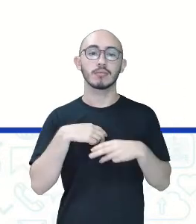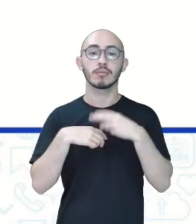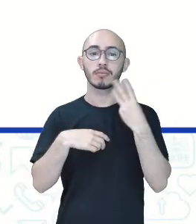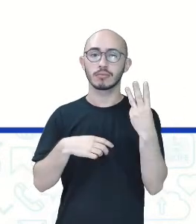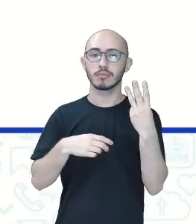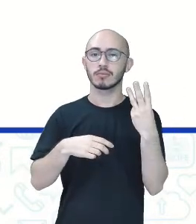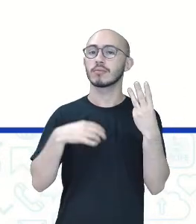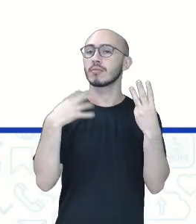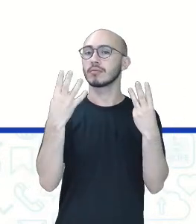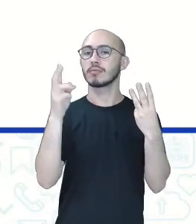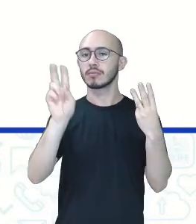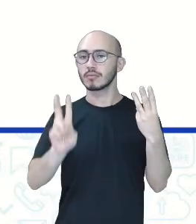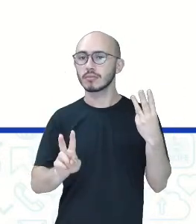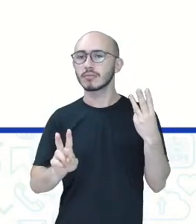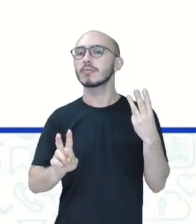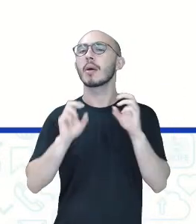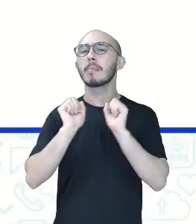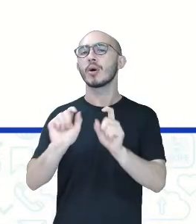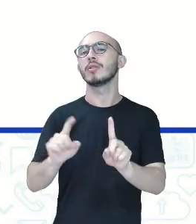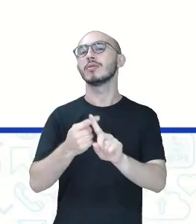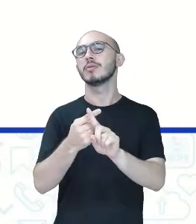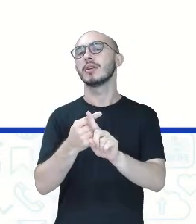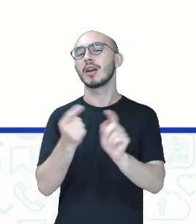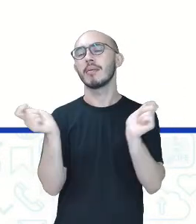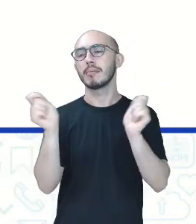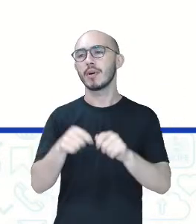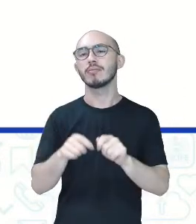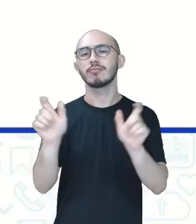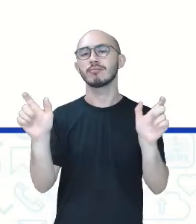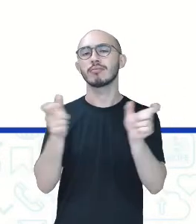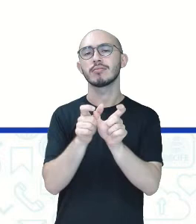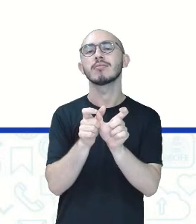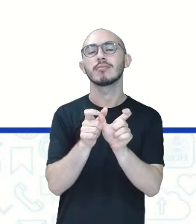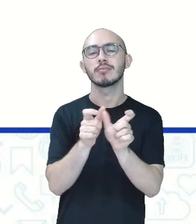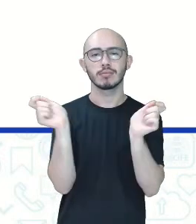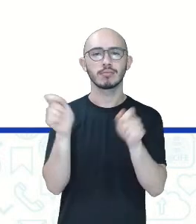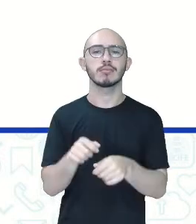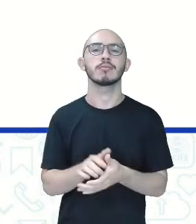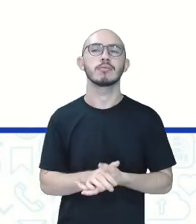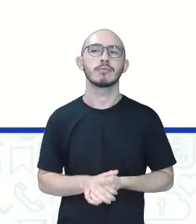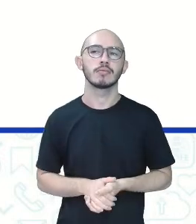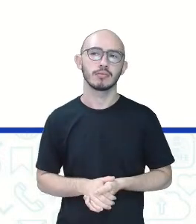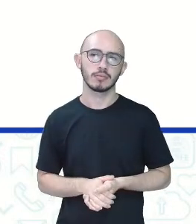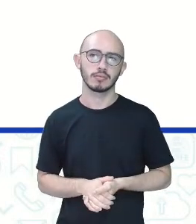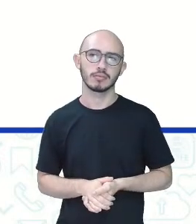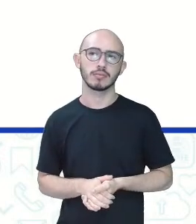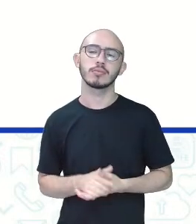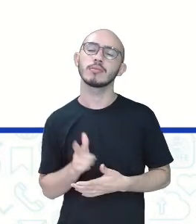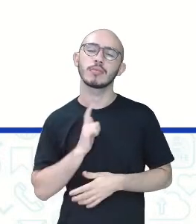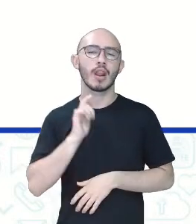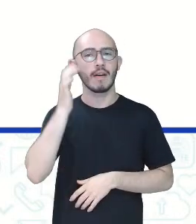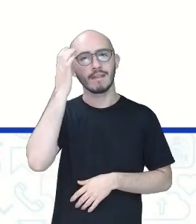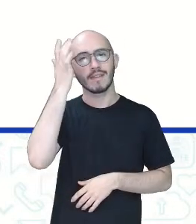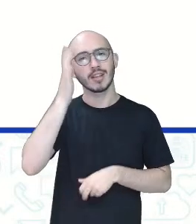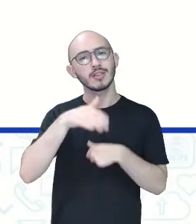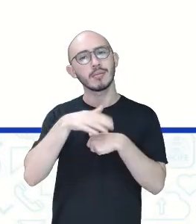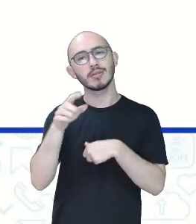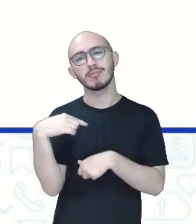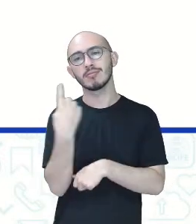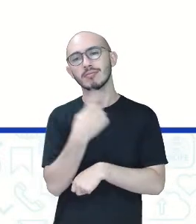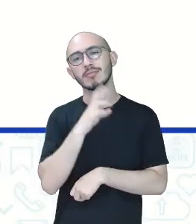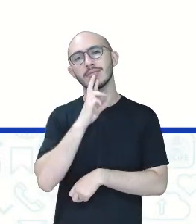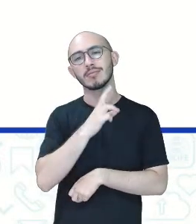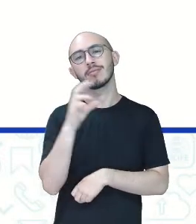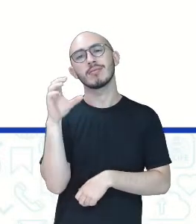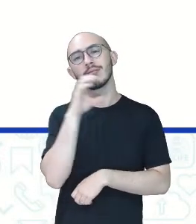4 vezes, a gente pode fazer essa multiplicação e reduzir aí a quantidade de termos que aparecem. Aí facilita com que a gente tenha essa